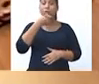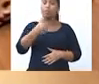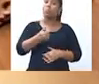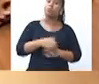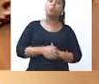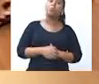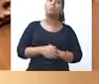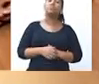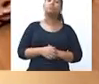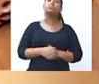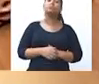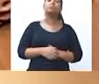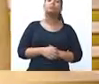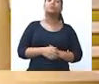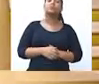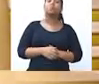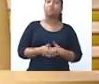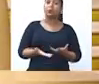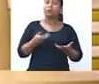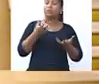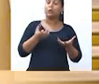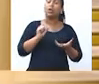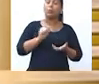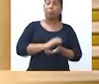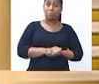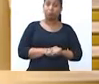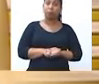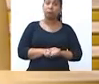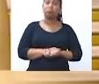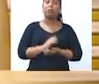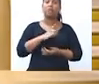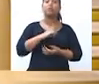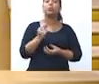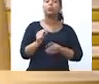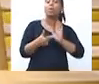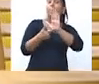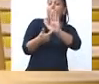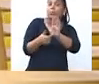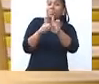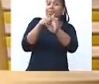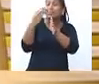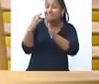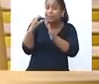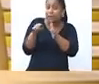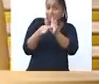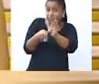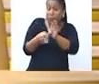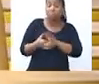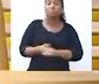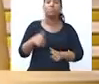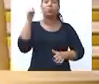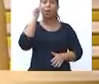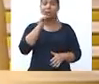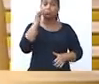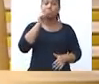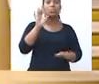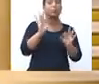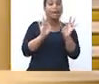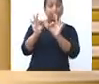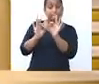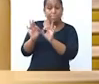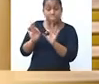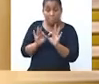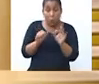Tá no ar, de qualquer jeito, a gente ficou contente quando veio. Que era o seguinte, elas tinham que fazer uma amostra de ciências. Então, as meninas